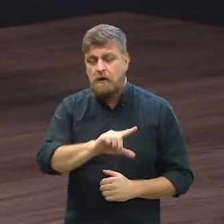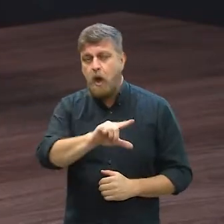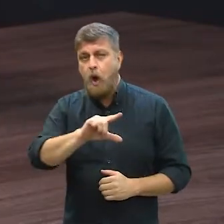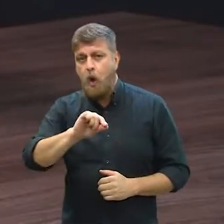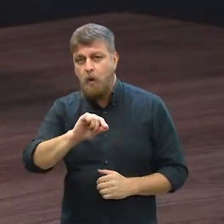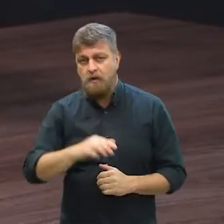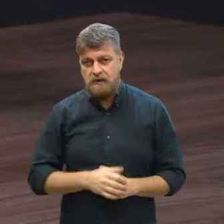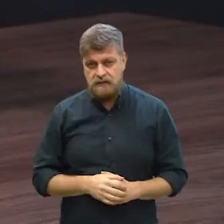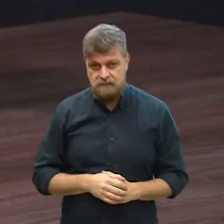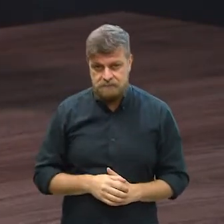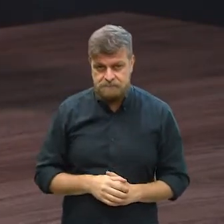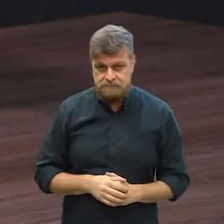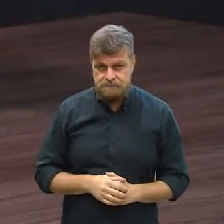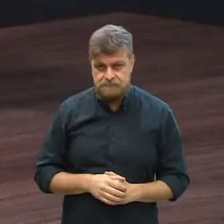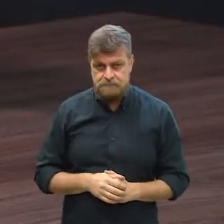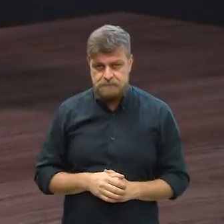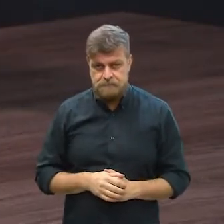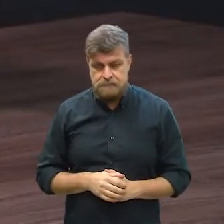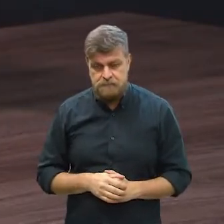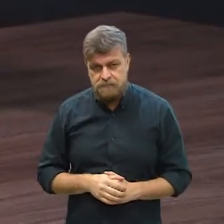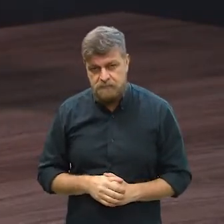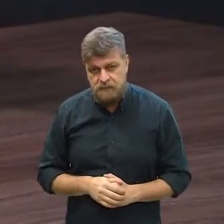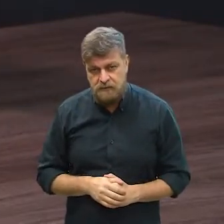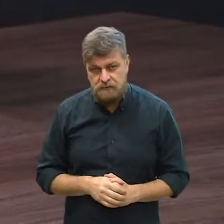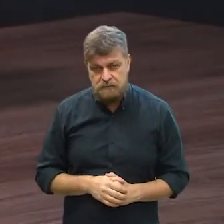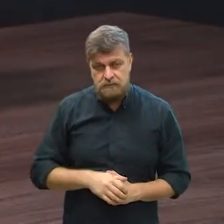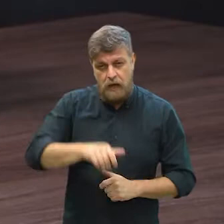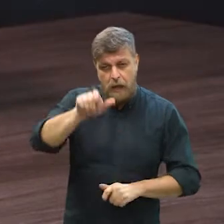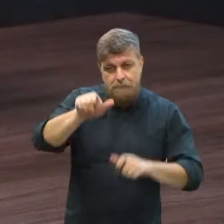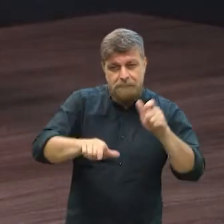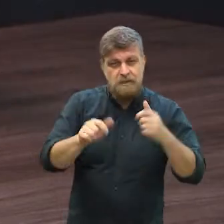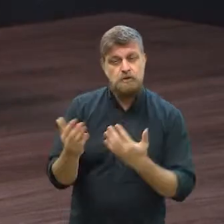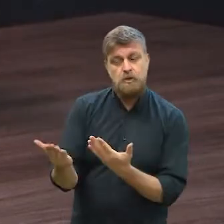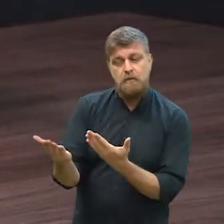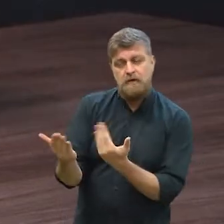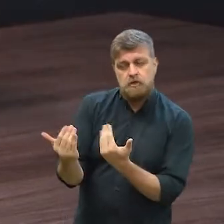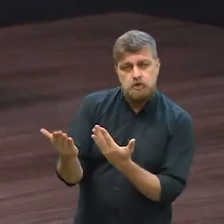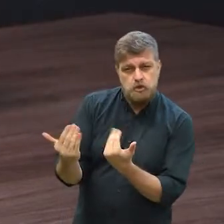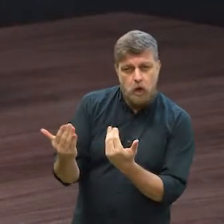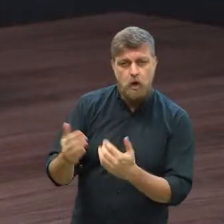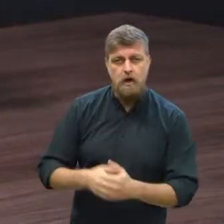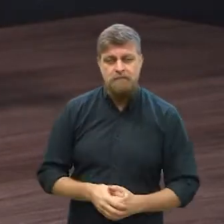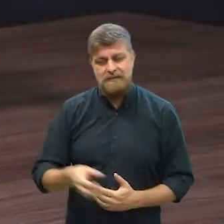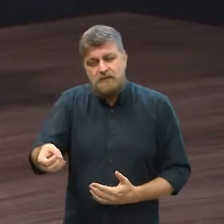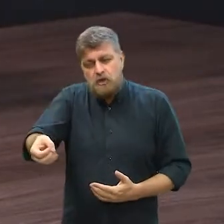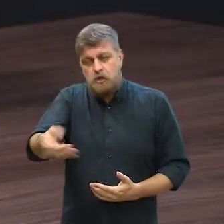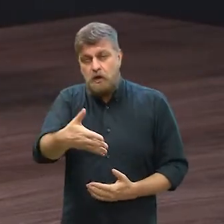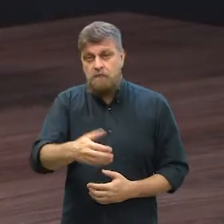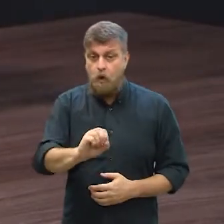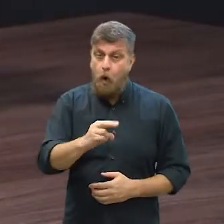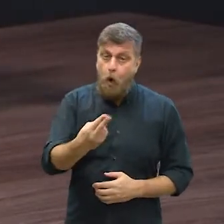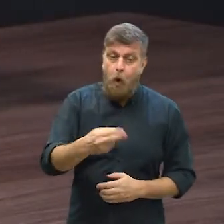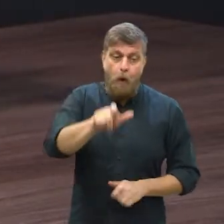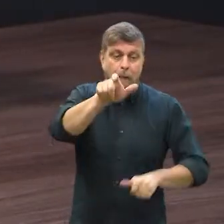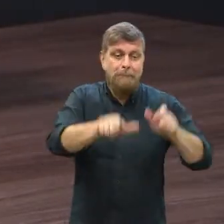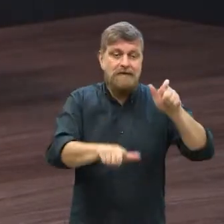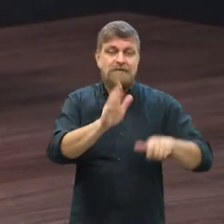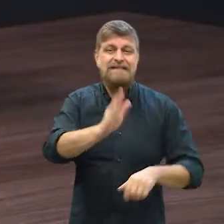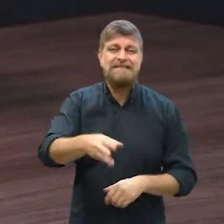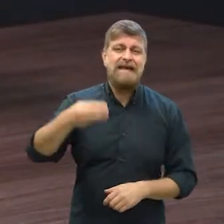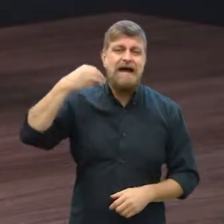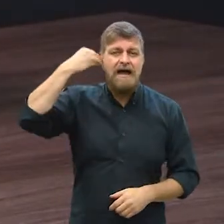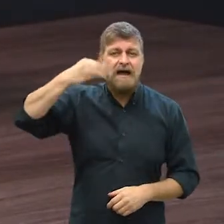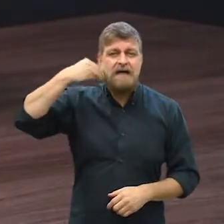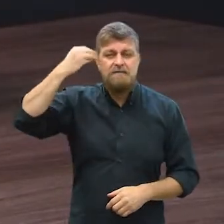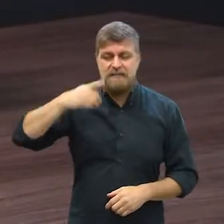escolheram novos, né, pessoas jovens, pessoas que já têm experiência.